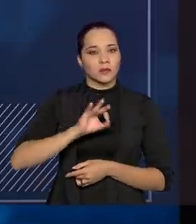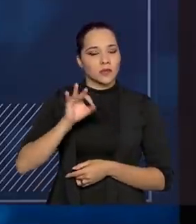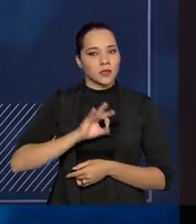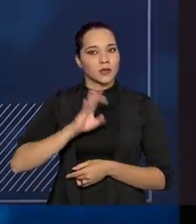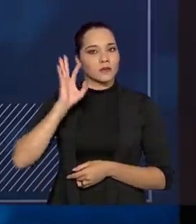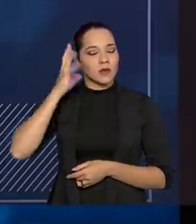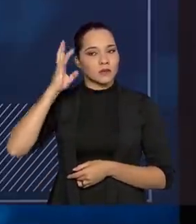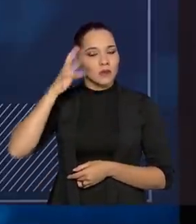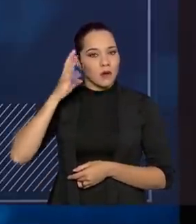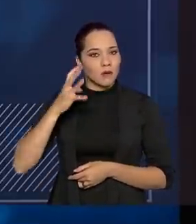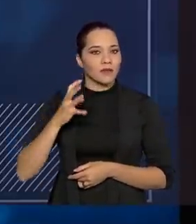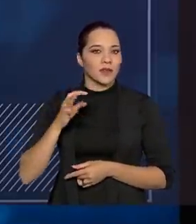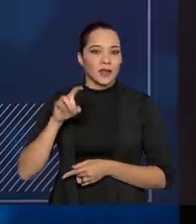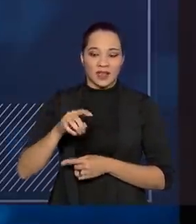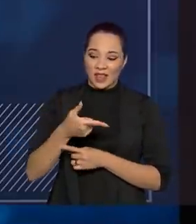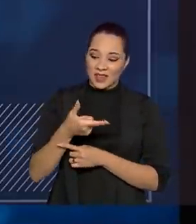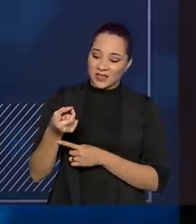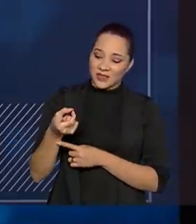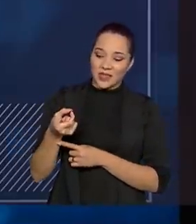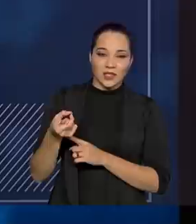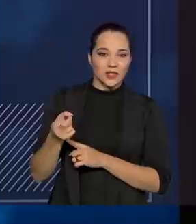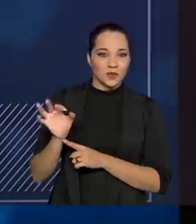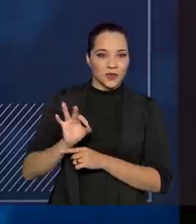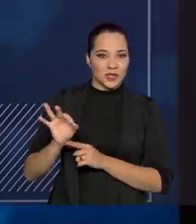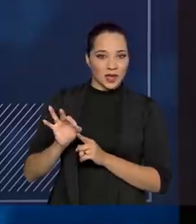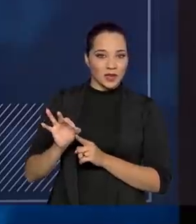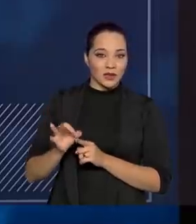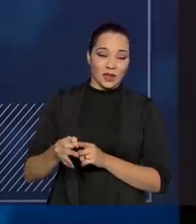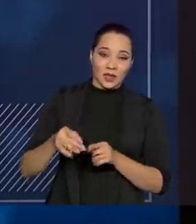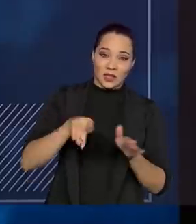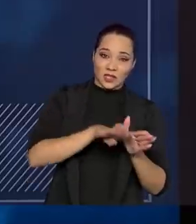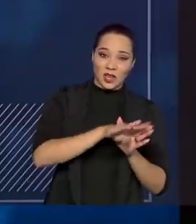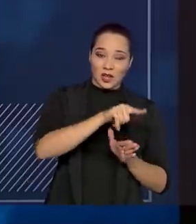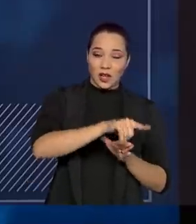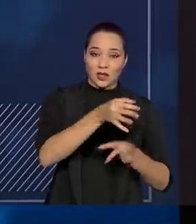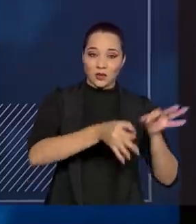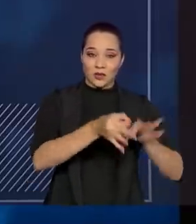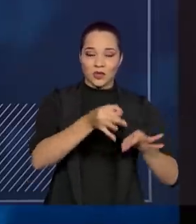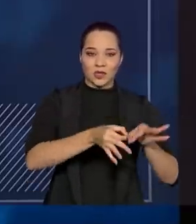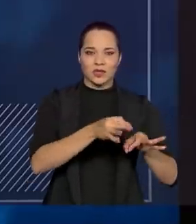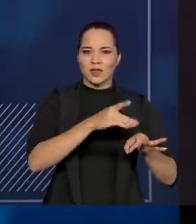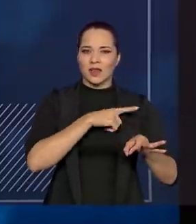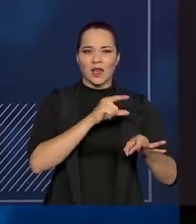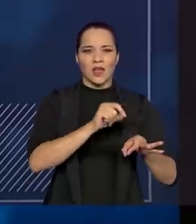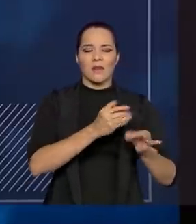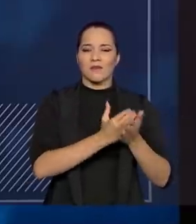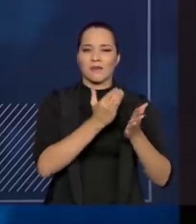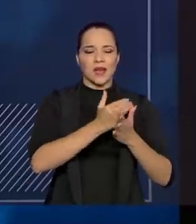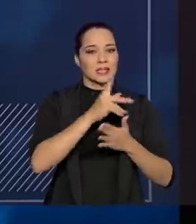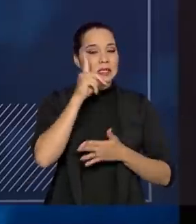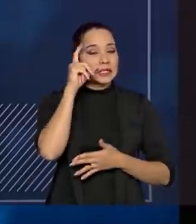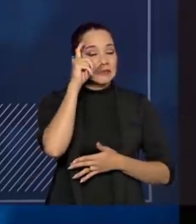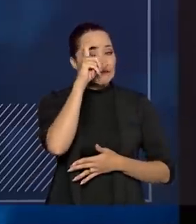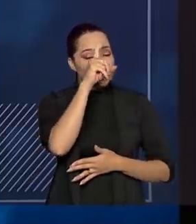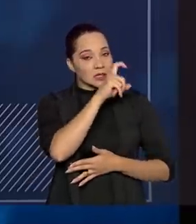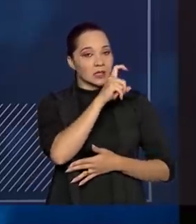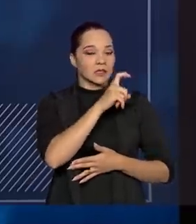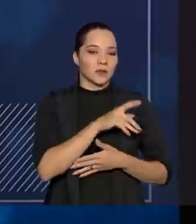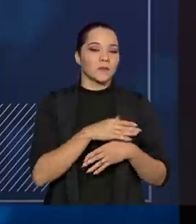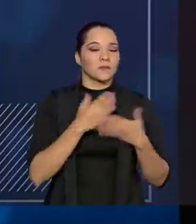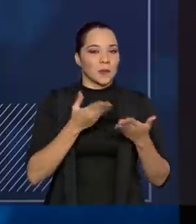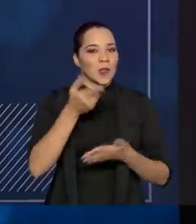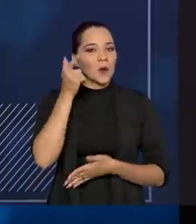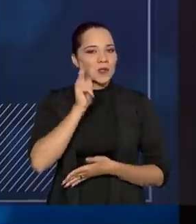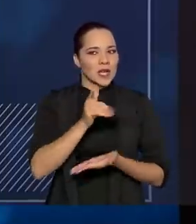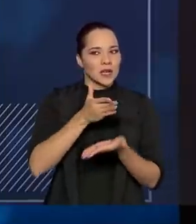demandas resolvidas e aquelas 20 que chegam no Poder Judiciário, geralmente são aquelas mais complexas. Então, você